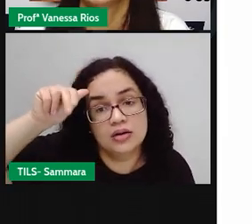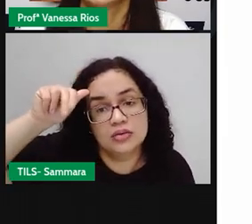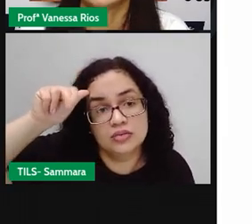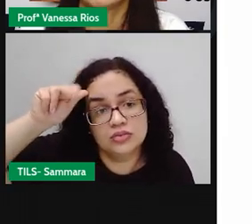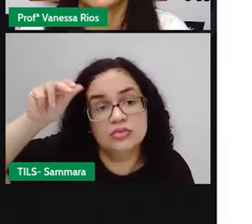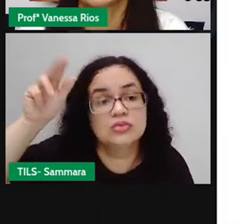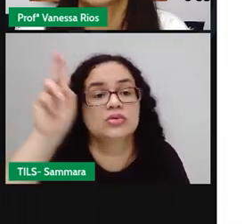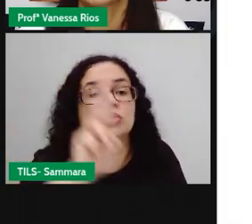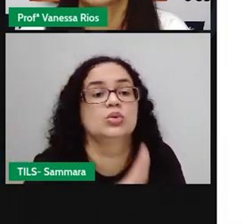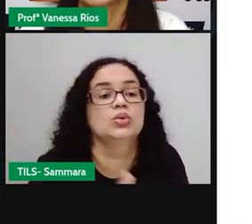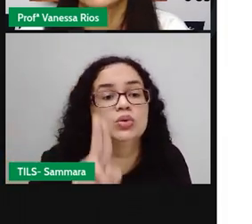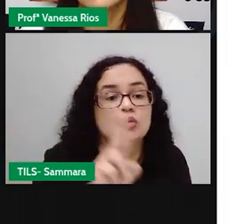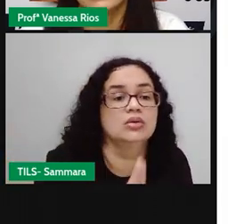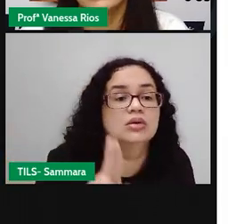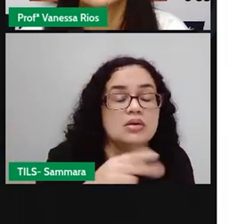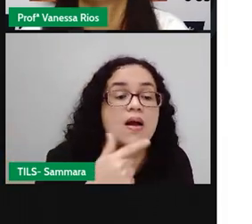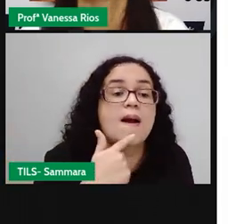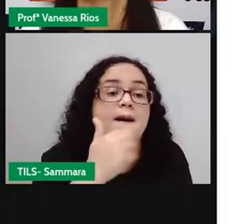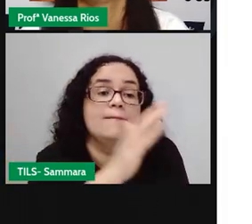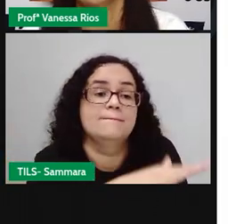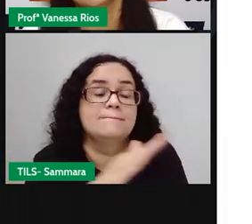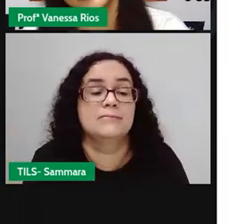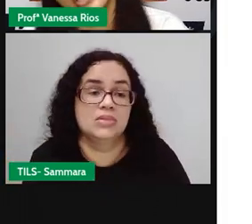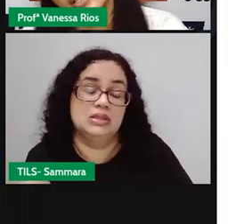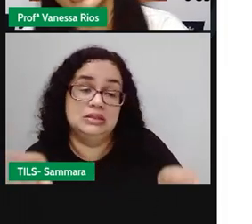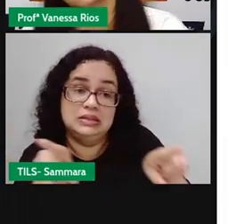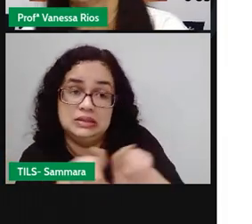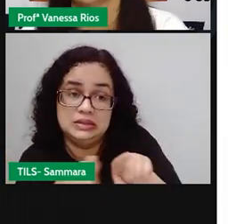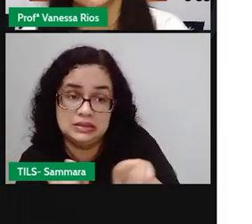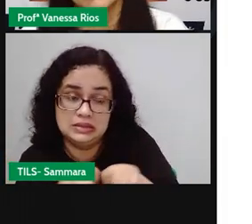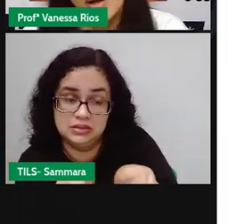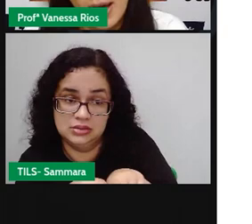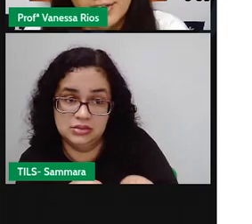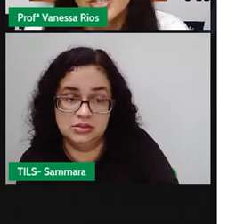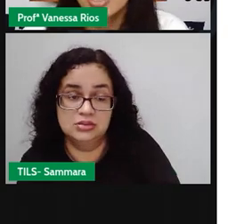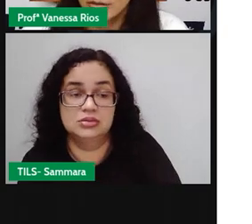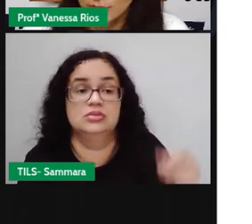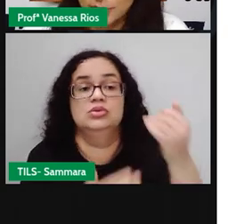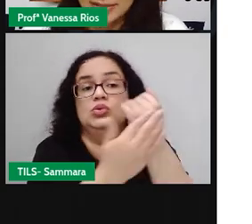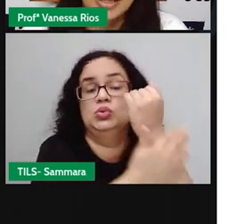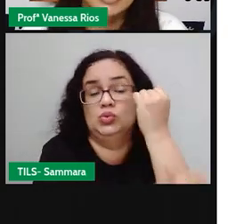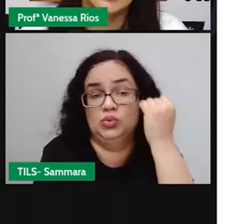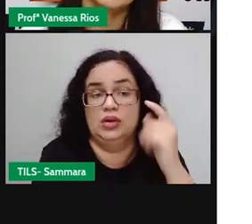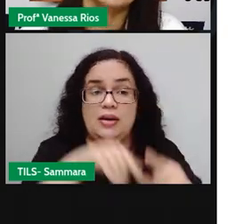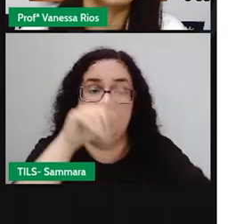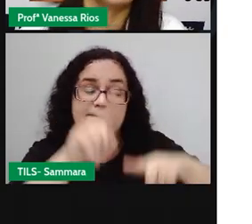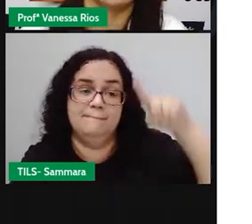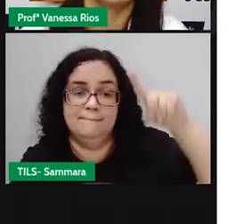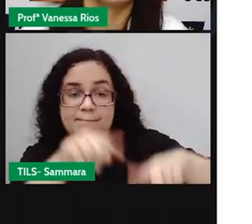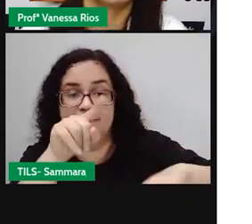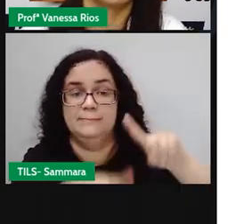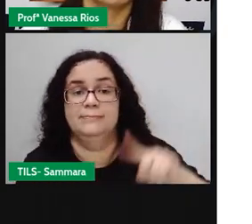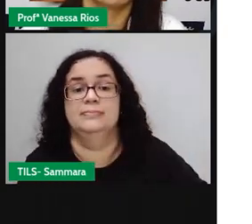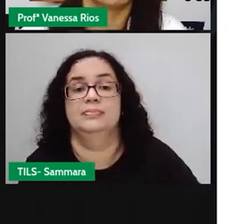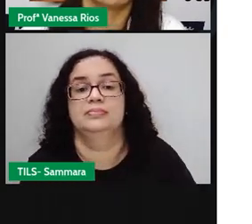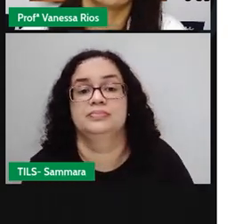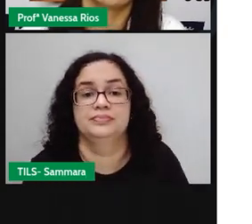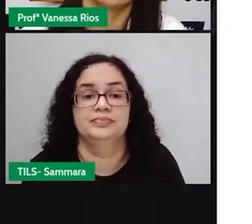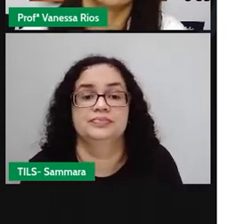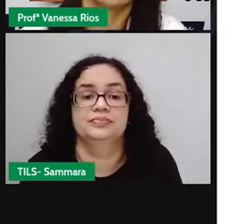Muito utilizado aí pelas crianças menores, que também utiliza a borracha como material principal.